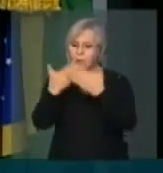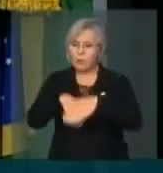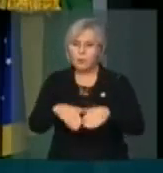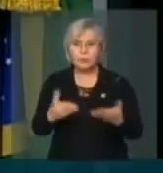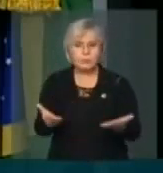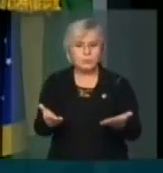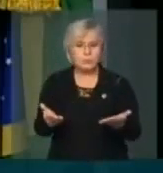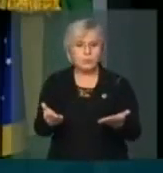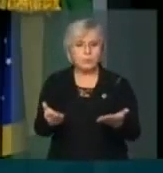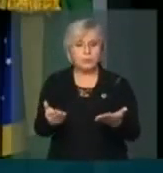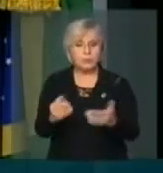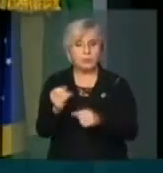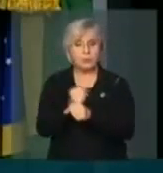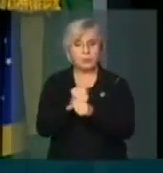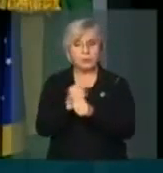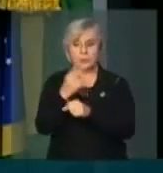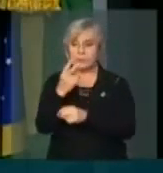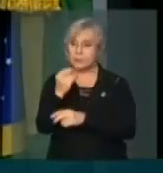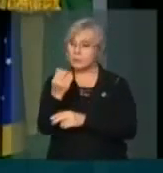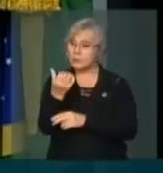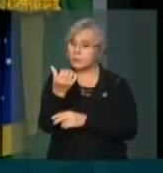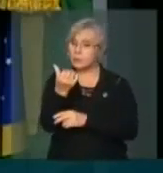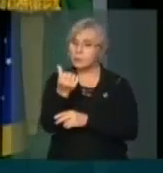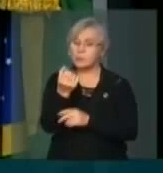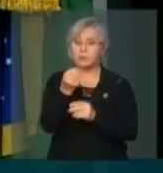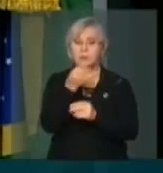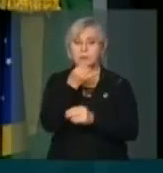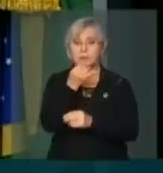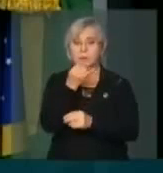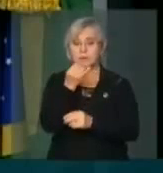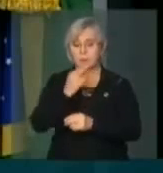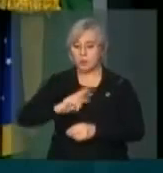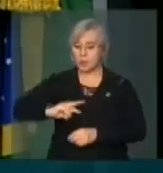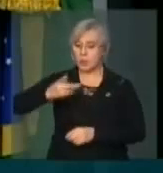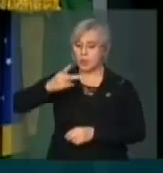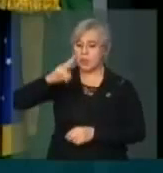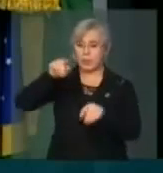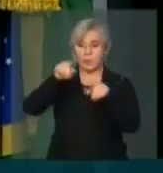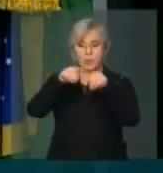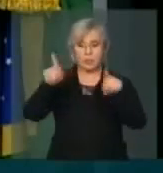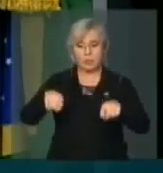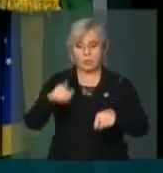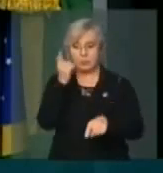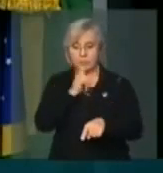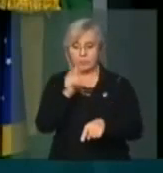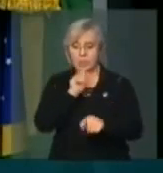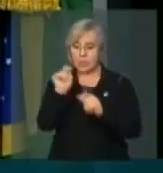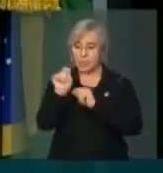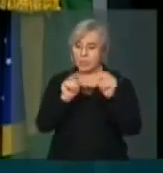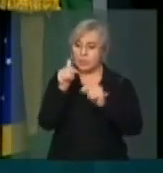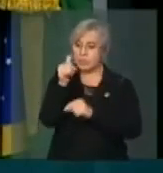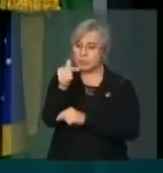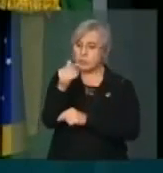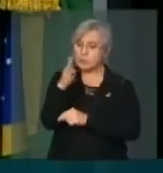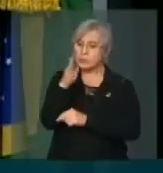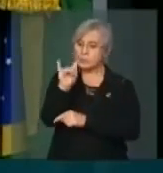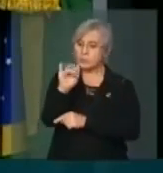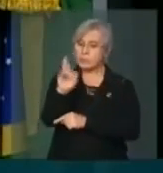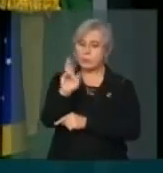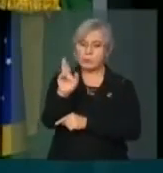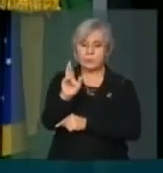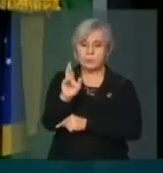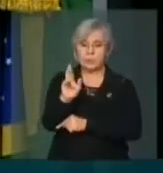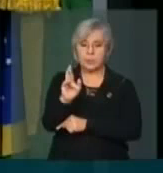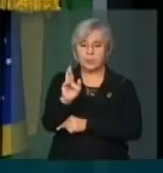Em 2016, o adiantamento do reajuste dos servidores para economizar 7 bilhões de reais,